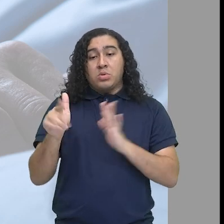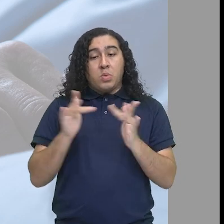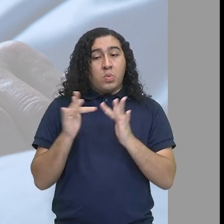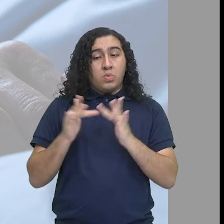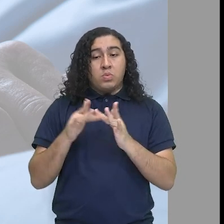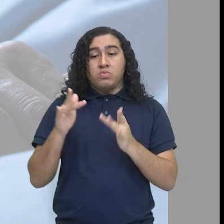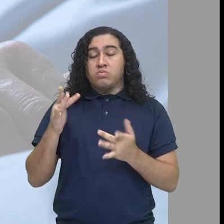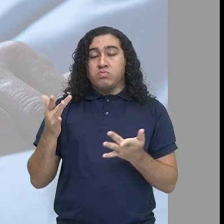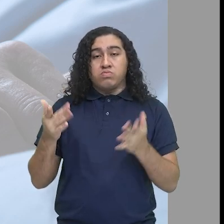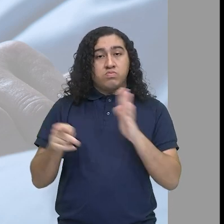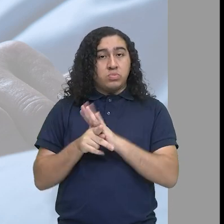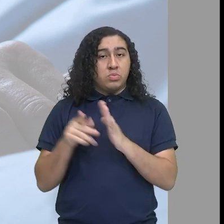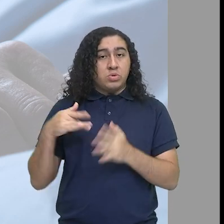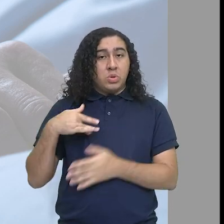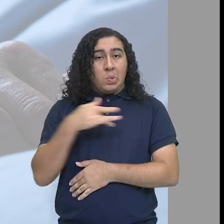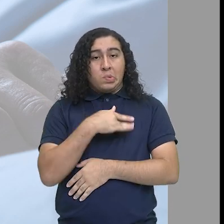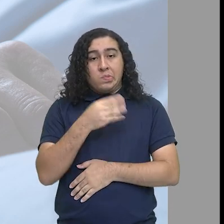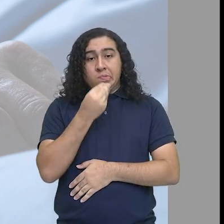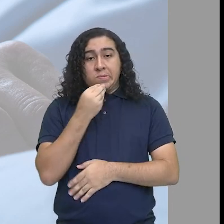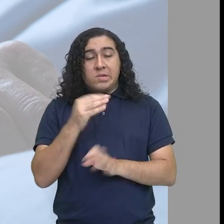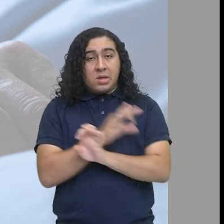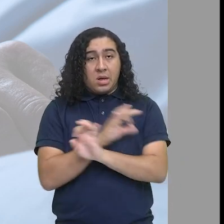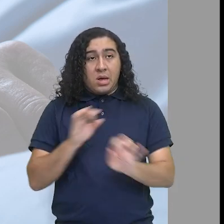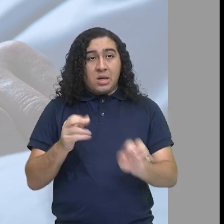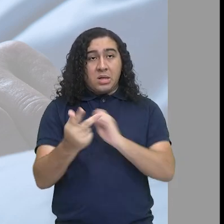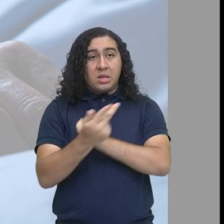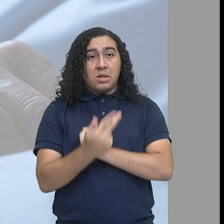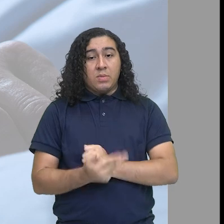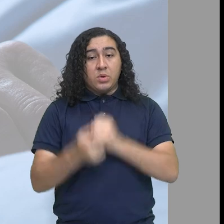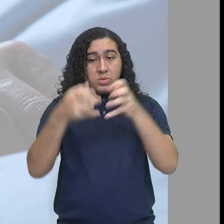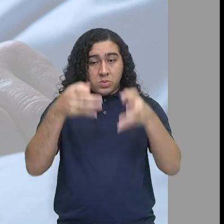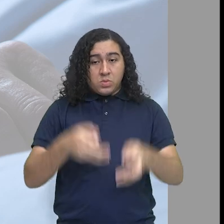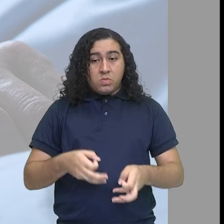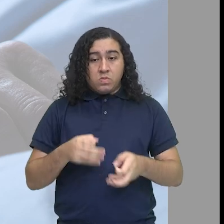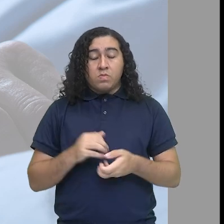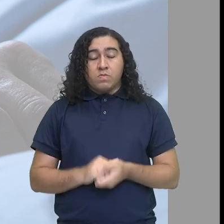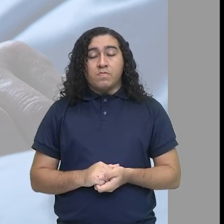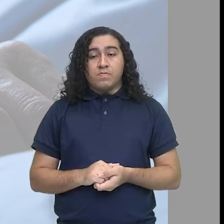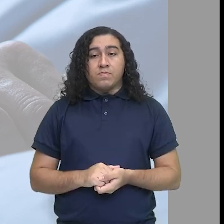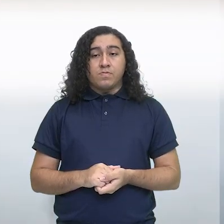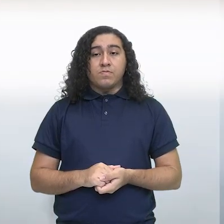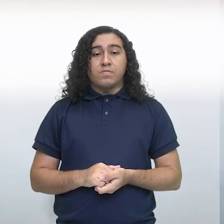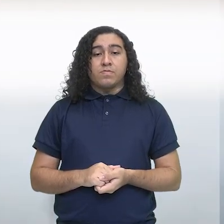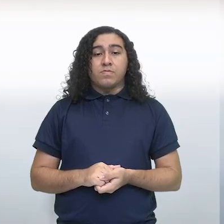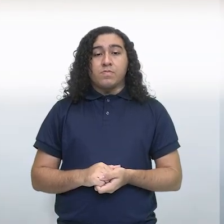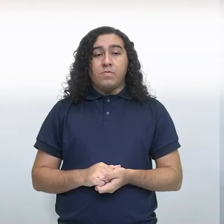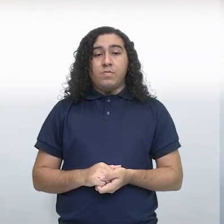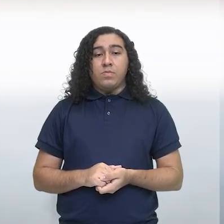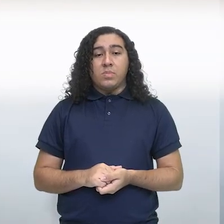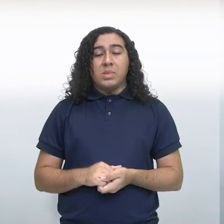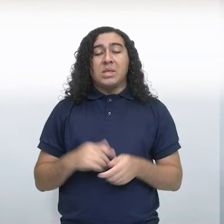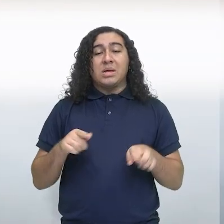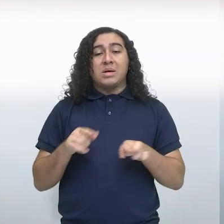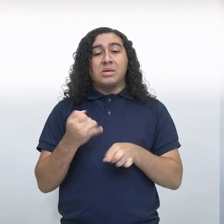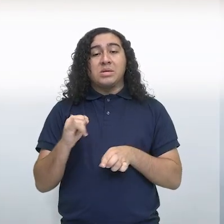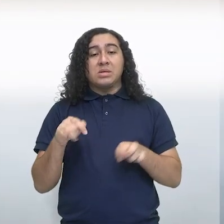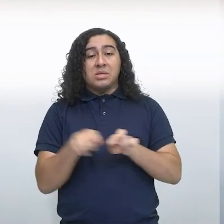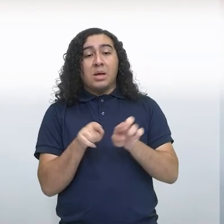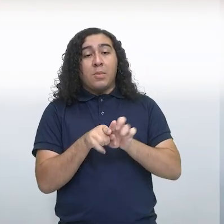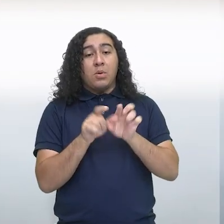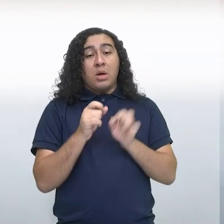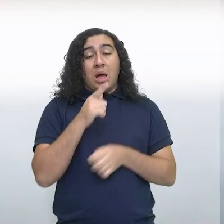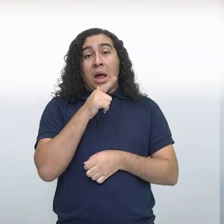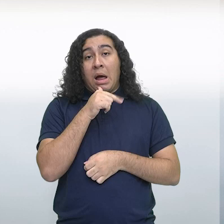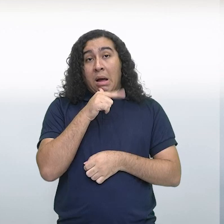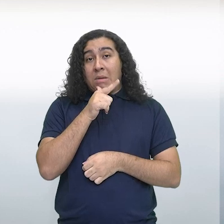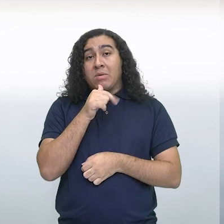aí à questão de tratamentos adequados, né, então não é aquelas mil maravilhas, você tem muita gente morando, e a